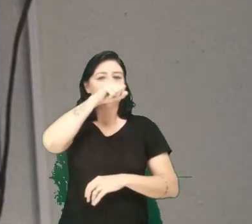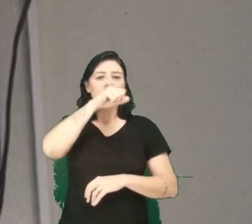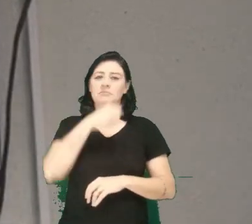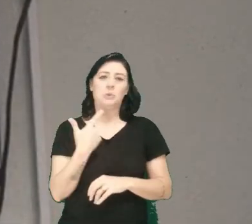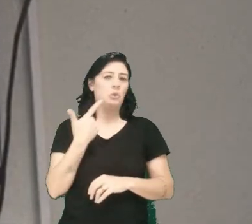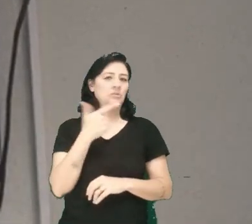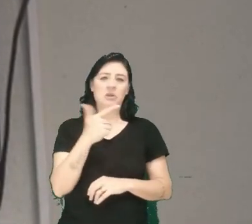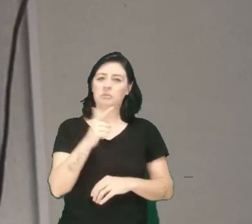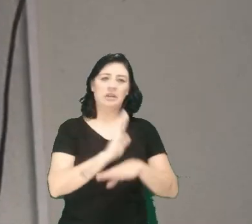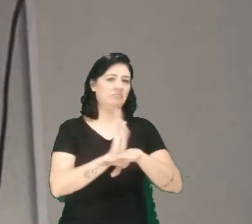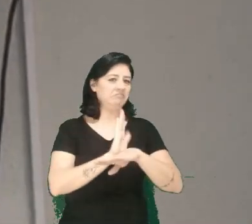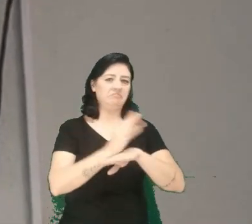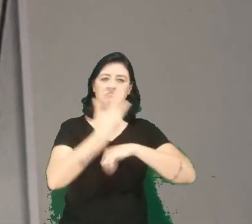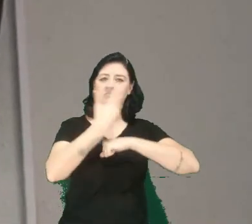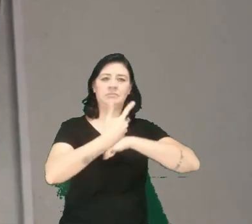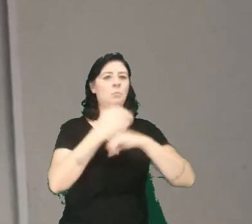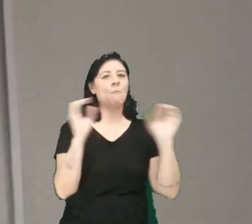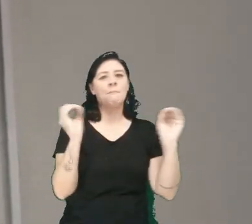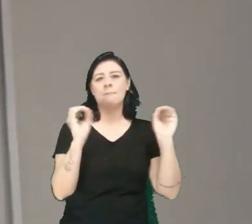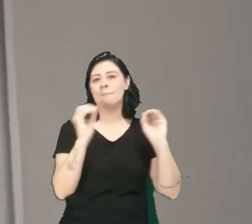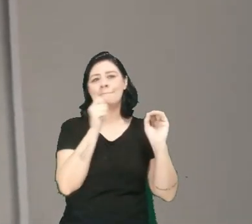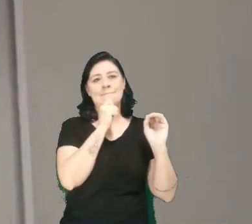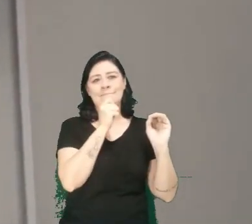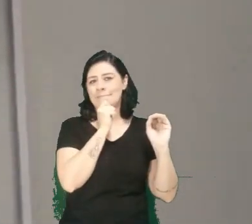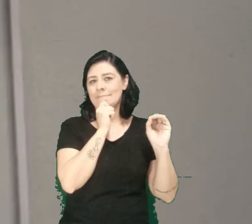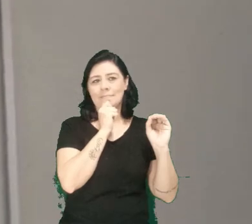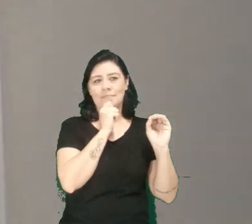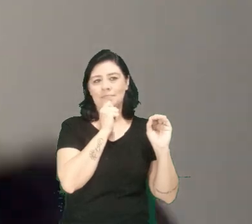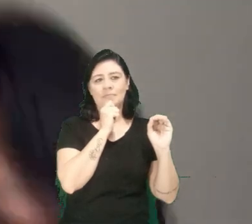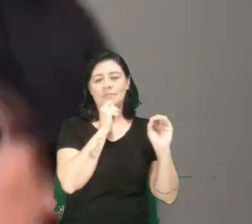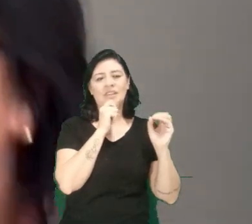e não tivermos gravado nenhum vídeo ainda, o resultado